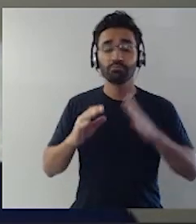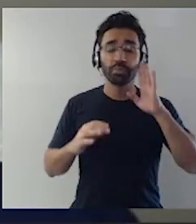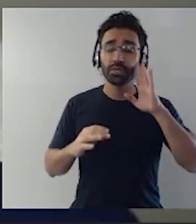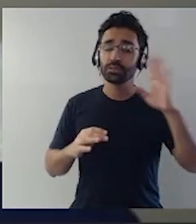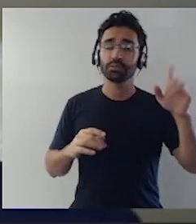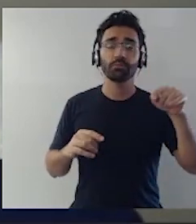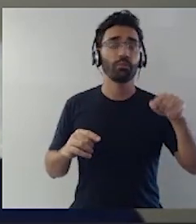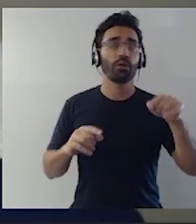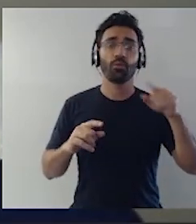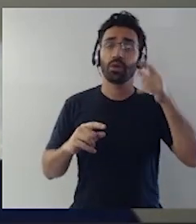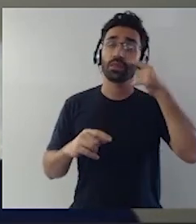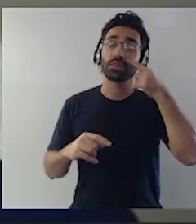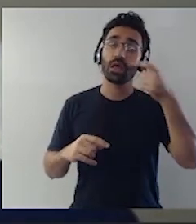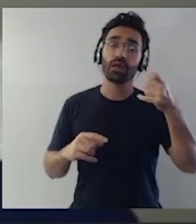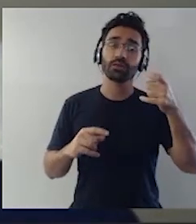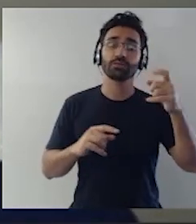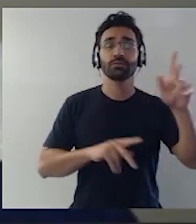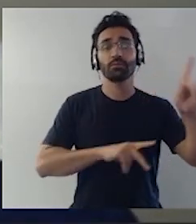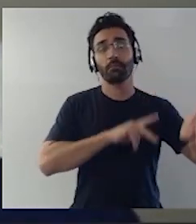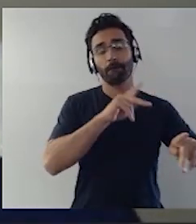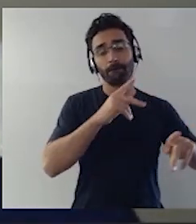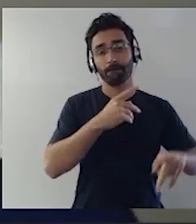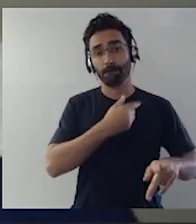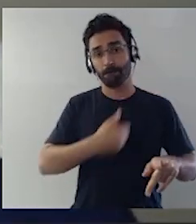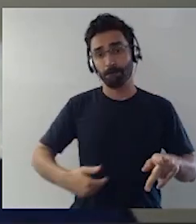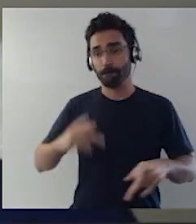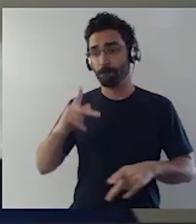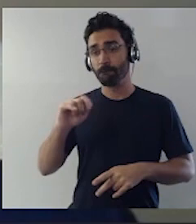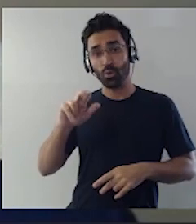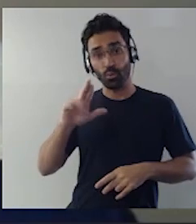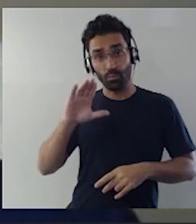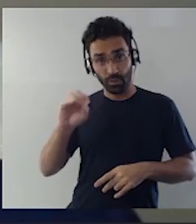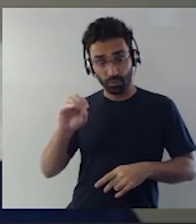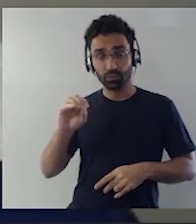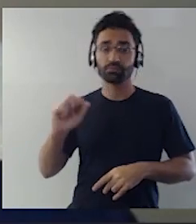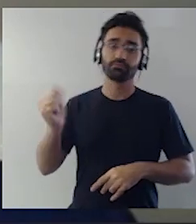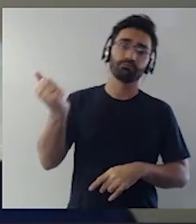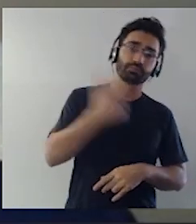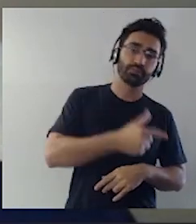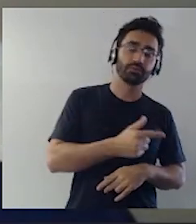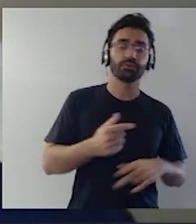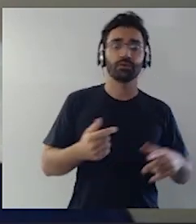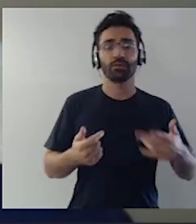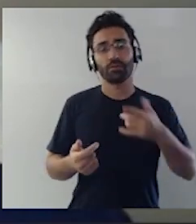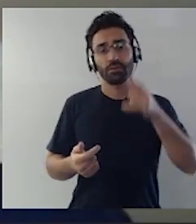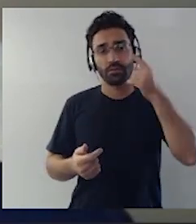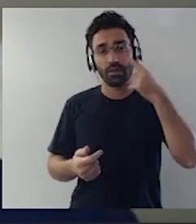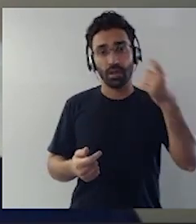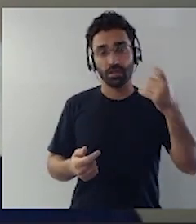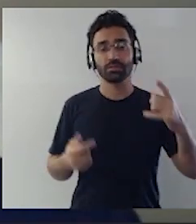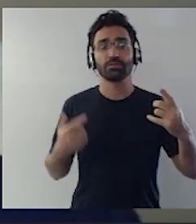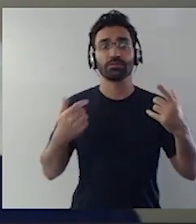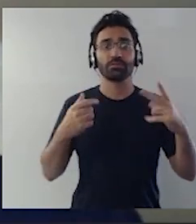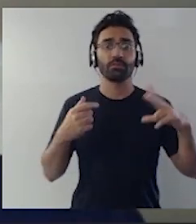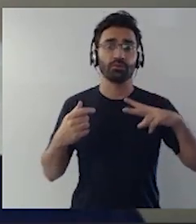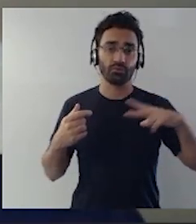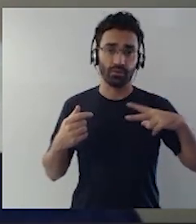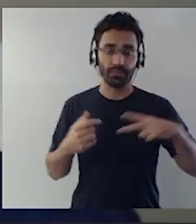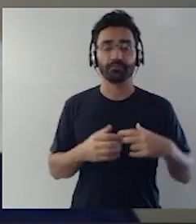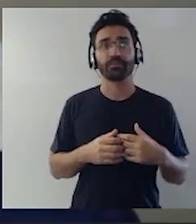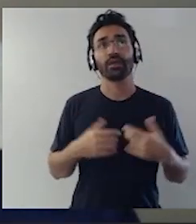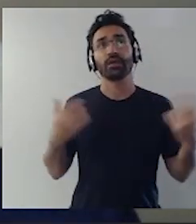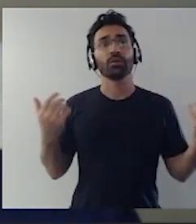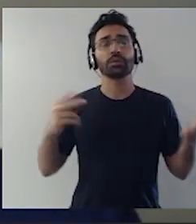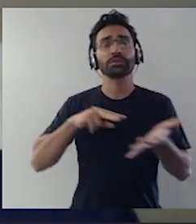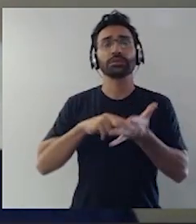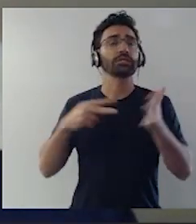o particular, que é um dos elementos vitais do conceito de direito administrativo. Esse interesse